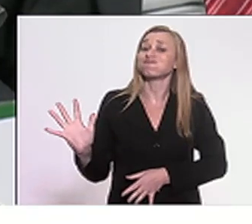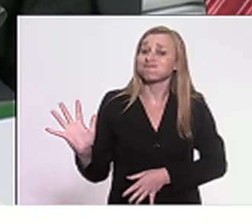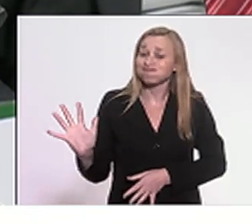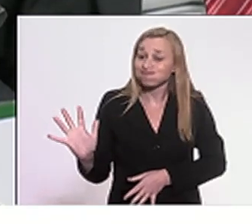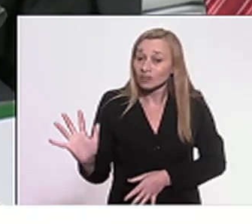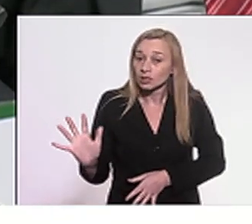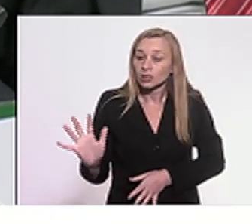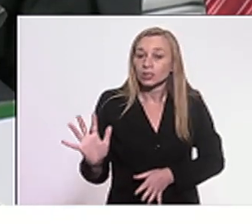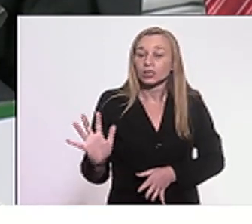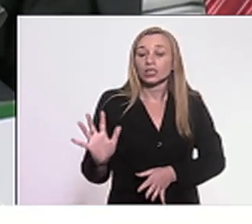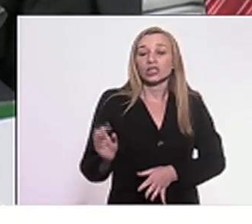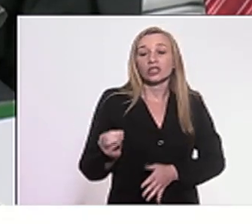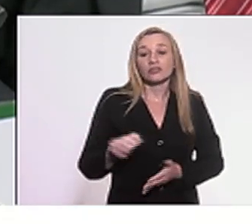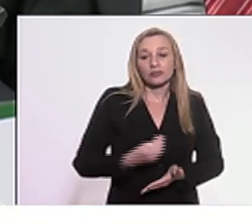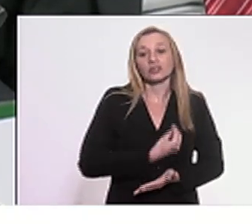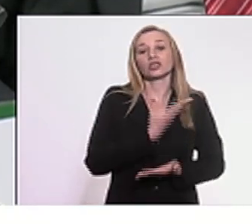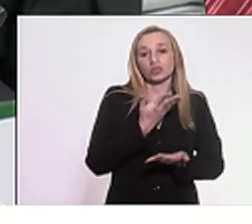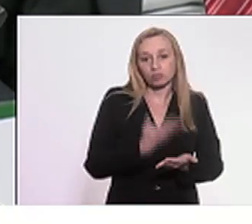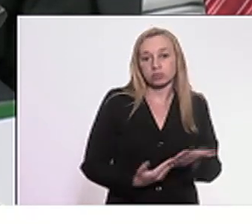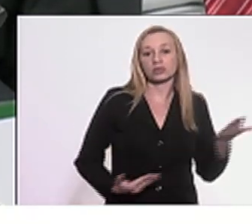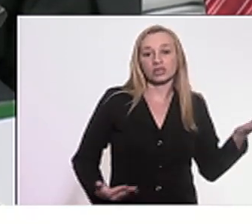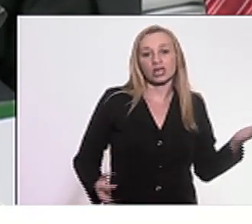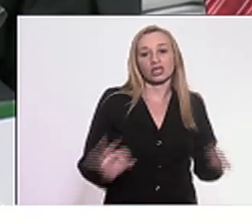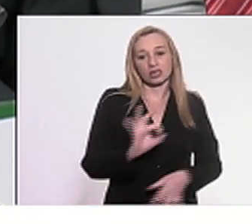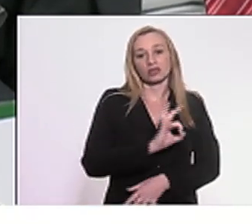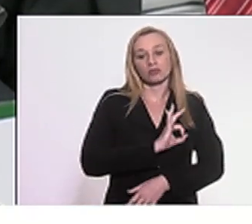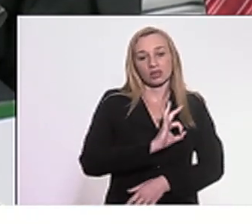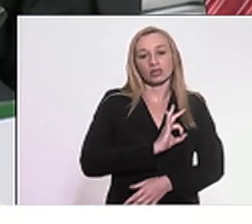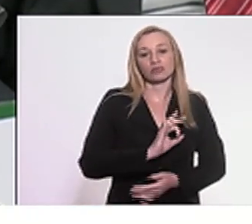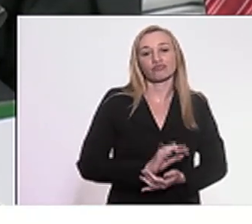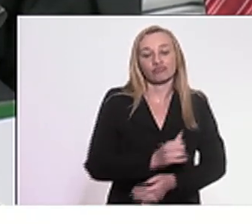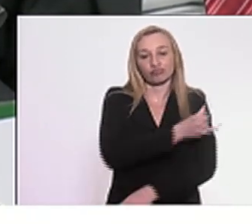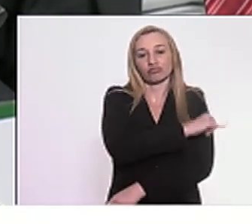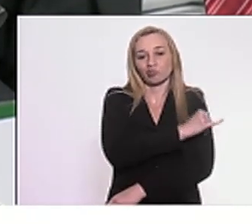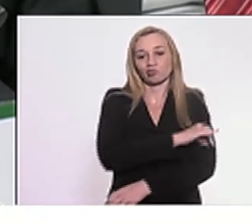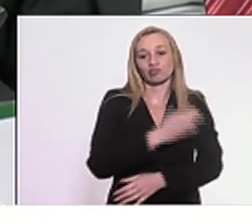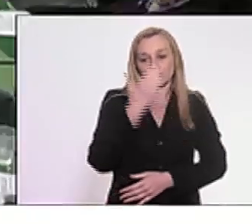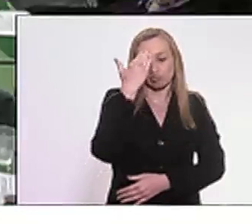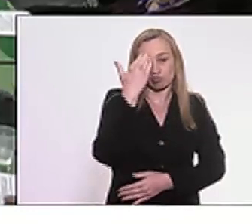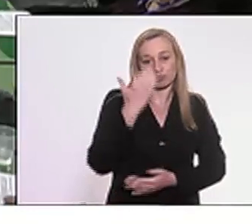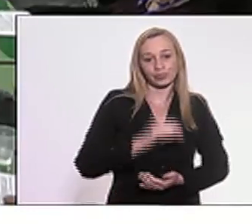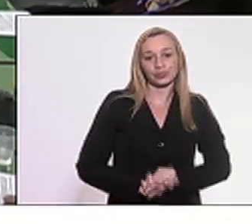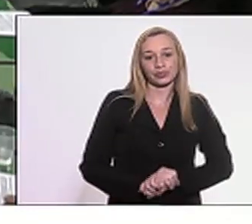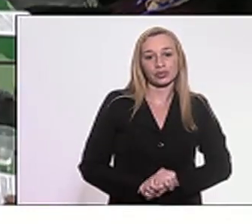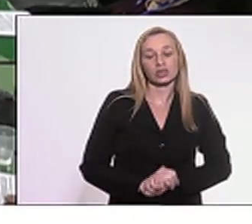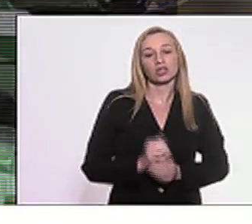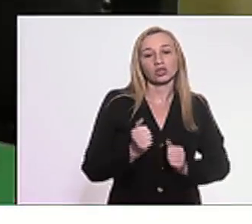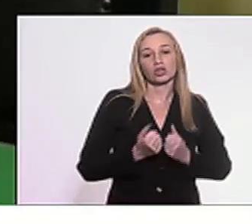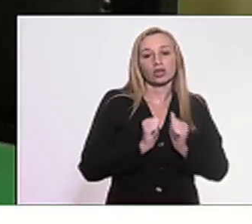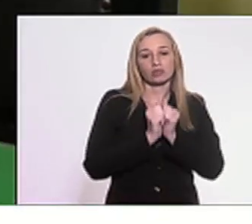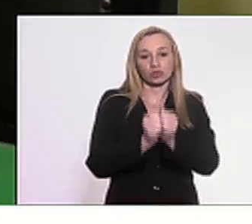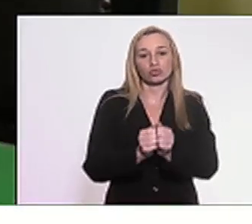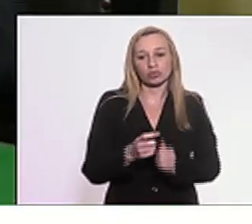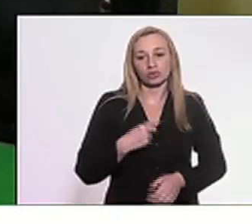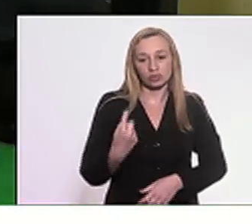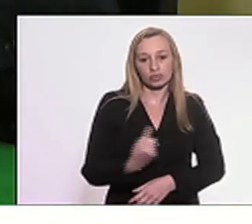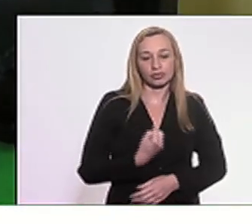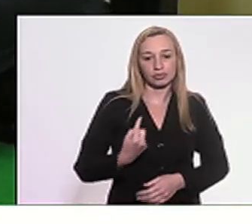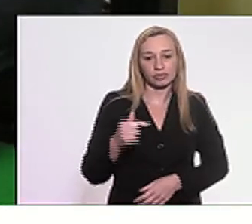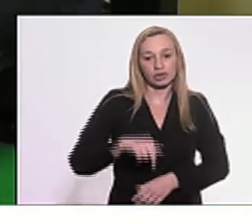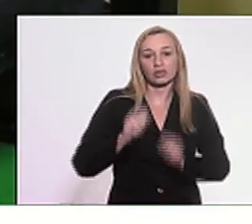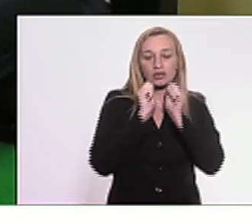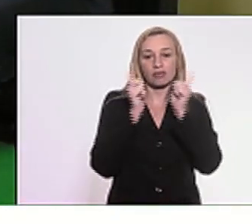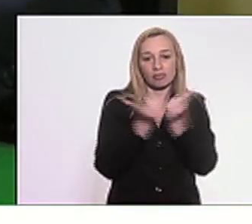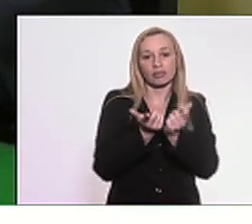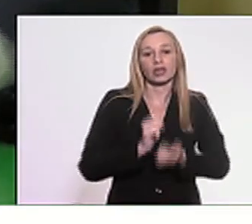em relação às vidas de policiais nesse Estado do Rio de Janeiro. Agradeço. Conte conosco aqui na Assembleia. Como eu disse,